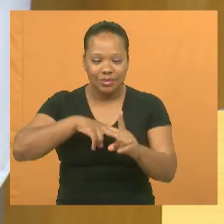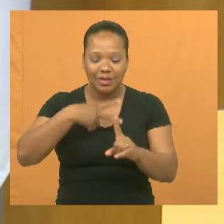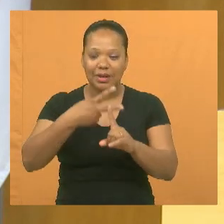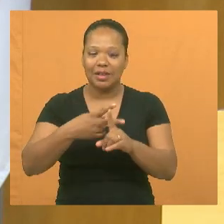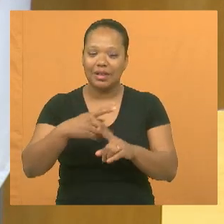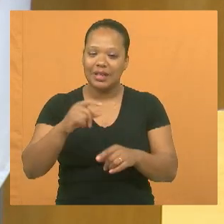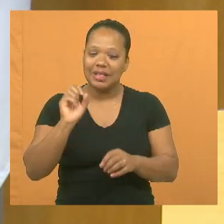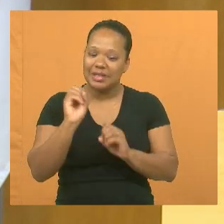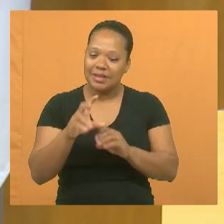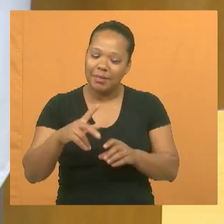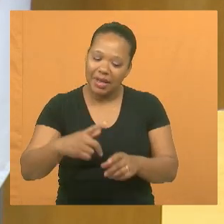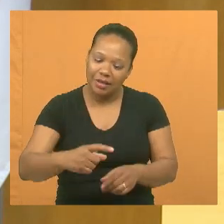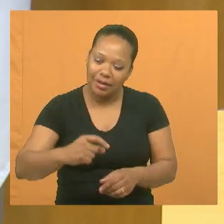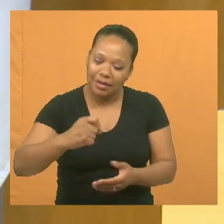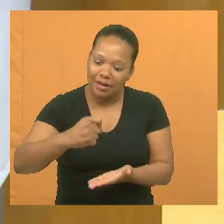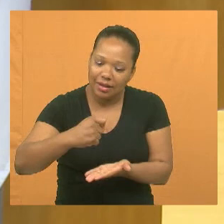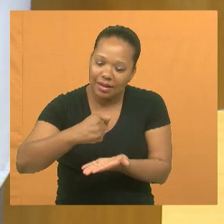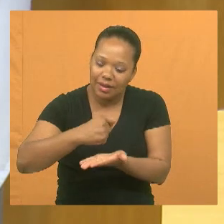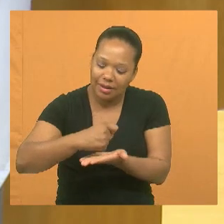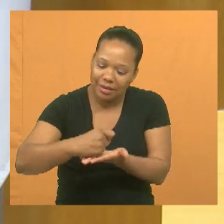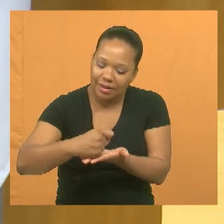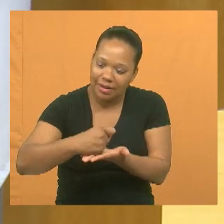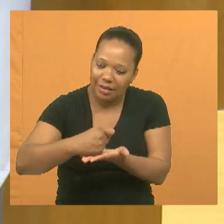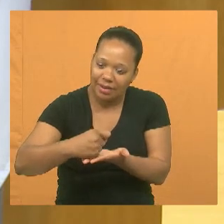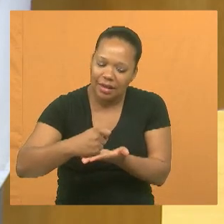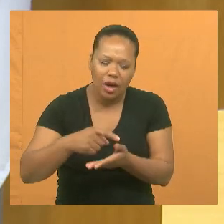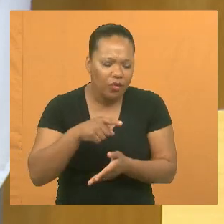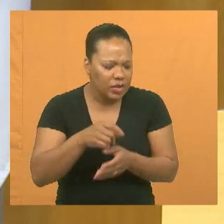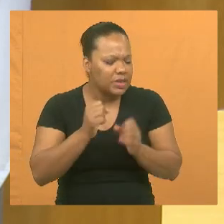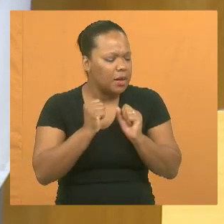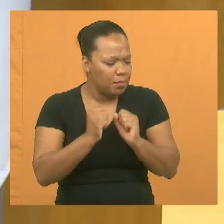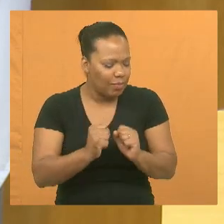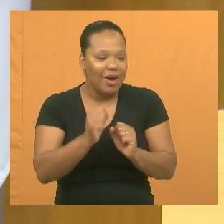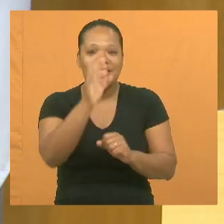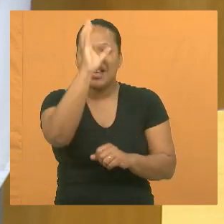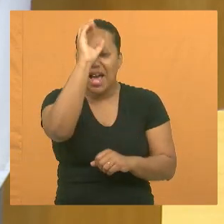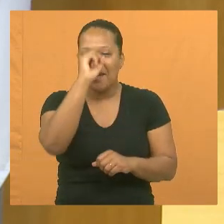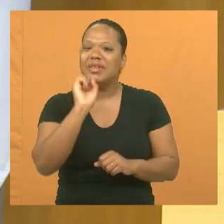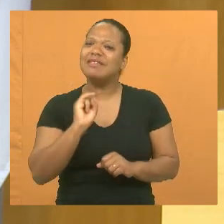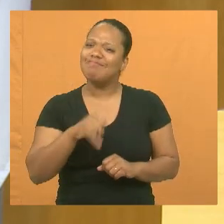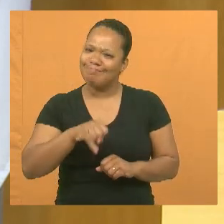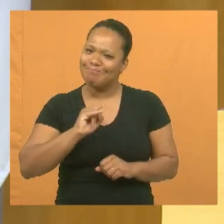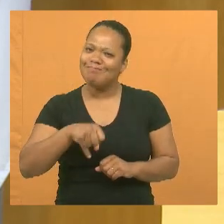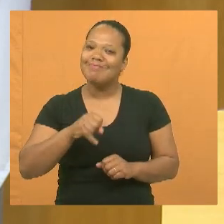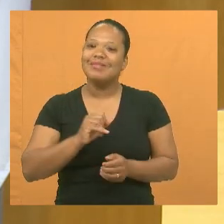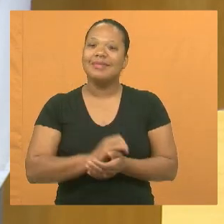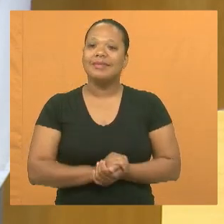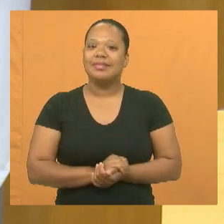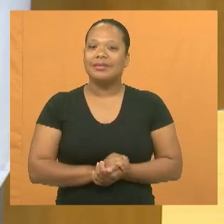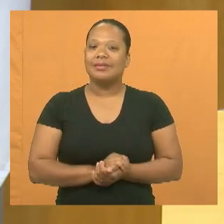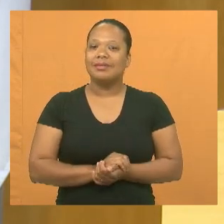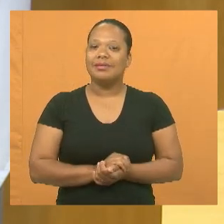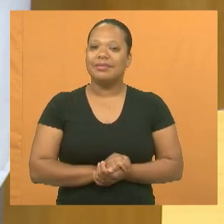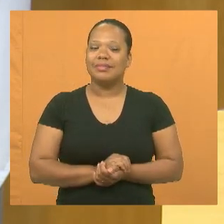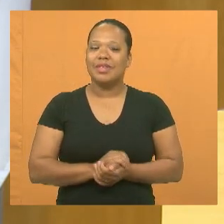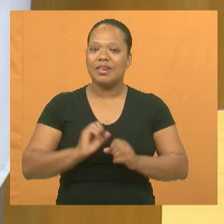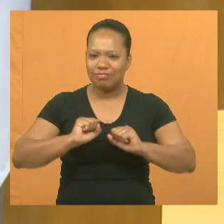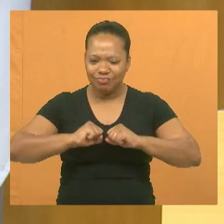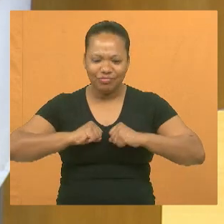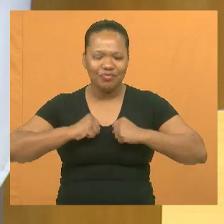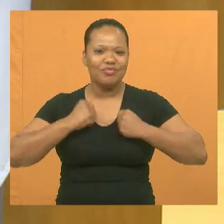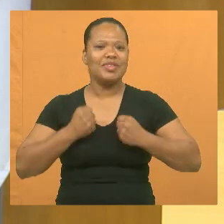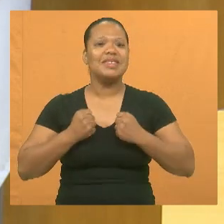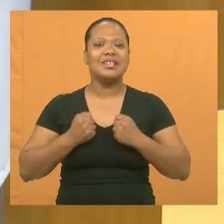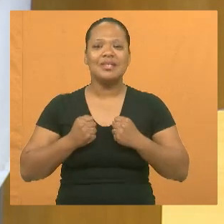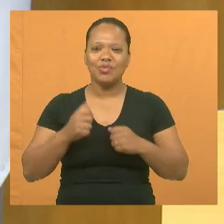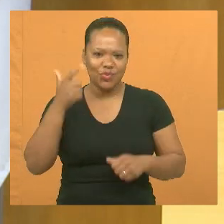no caneta e falar: é possível você aprender, sim. A força do ser humano está